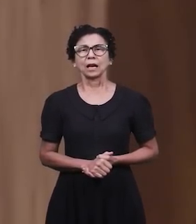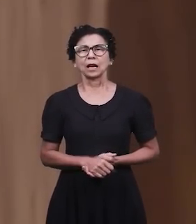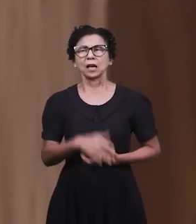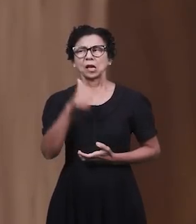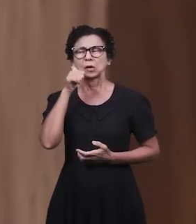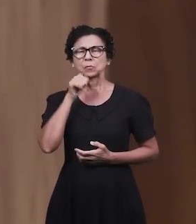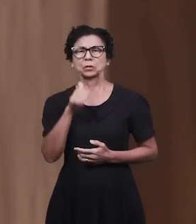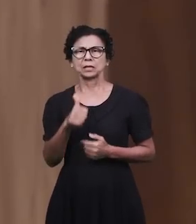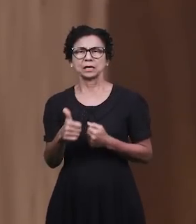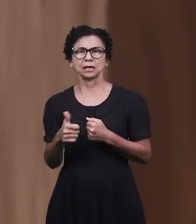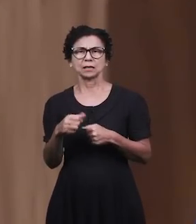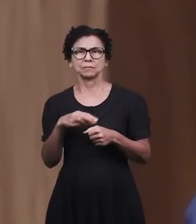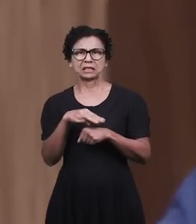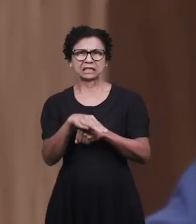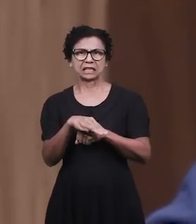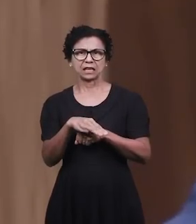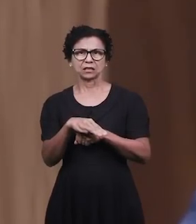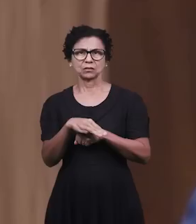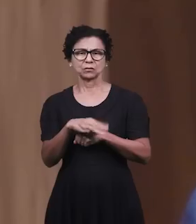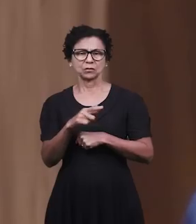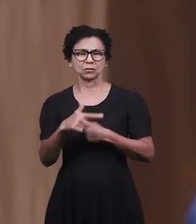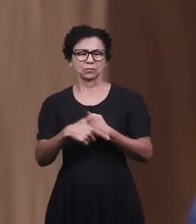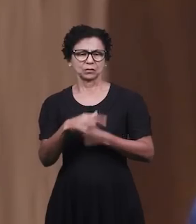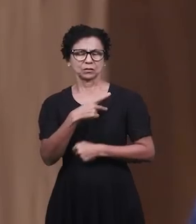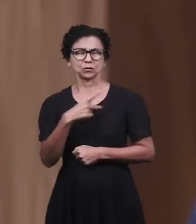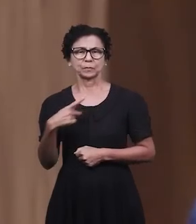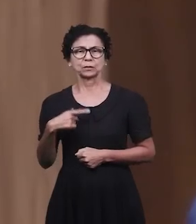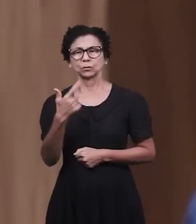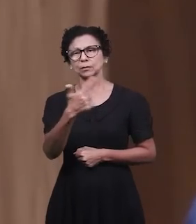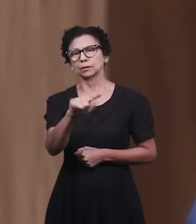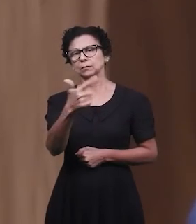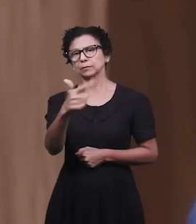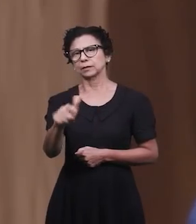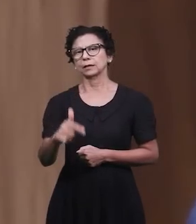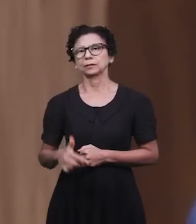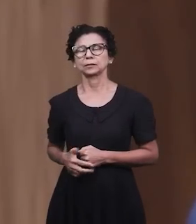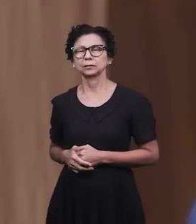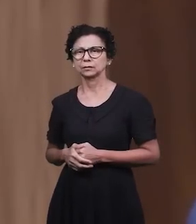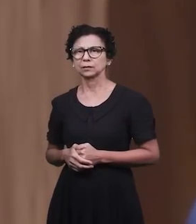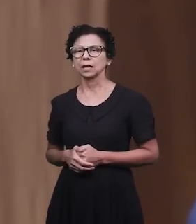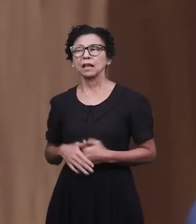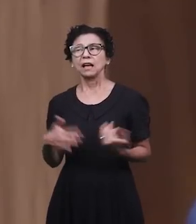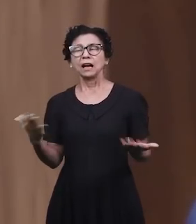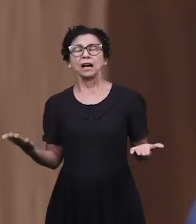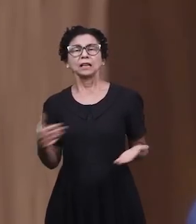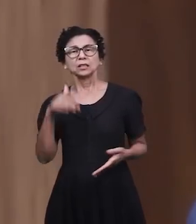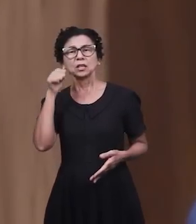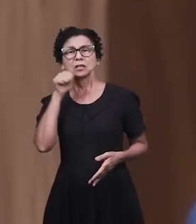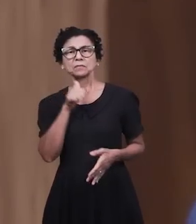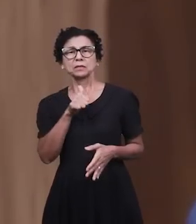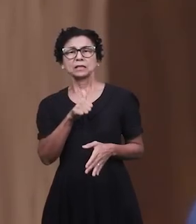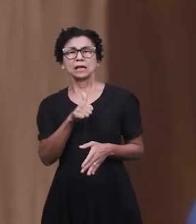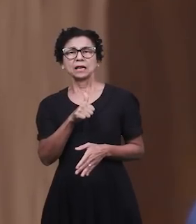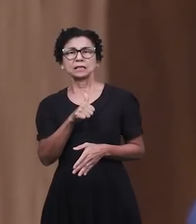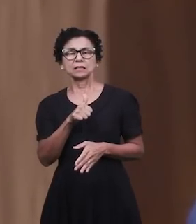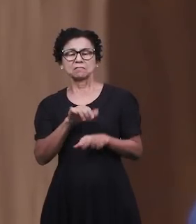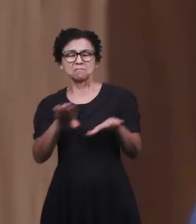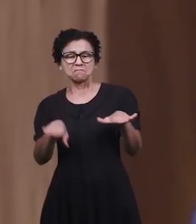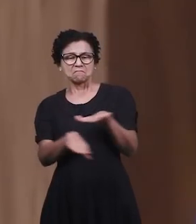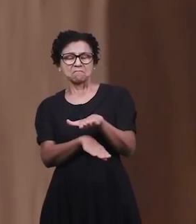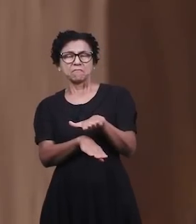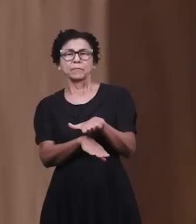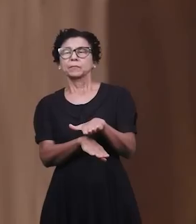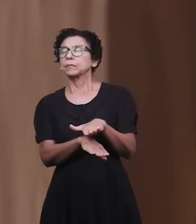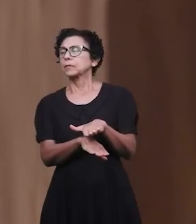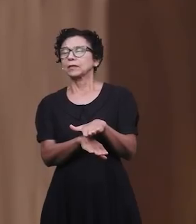tem ministério, não tem pastoreio, não tem, mas isso aí não as coloca em condição inferior nenhuma dos homens, de